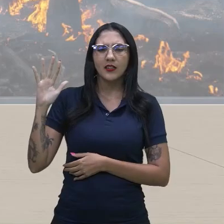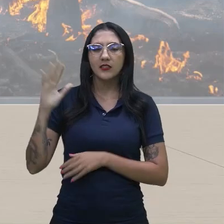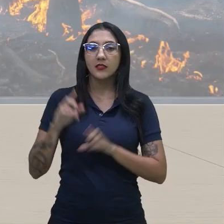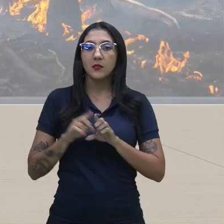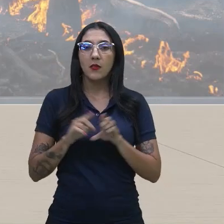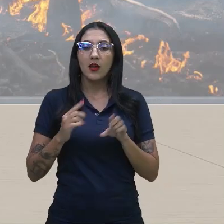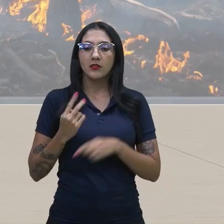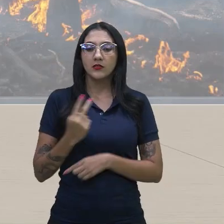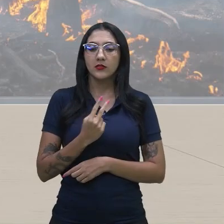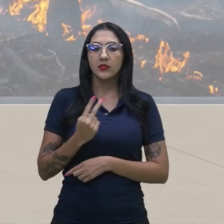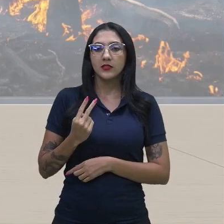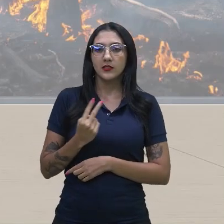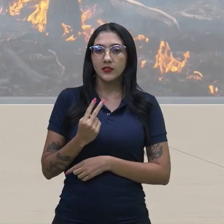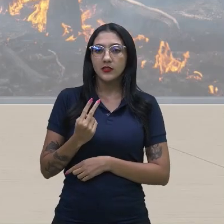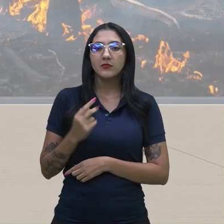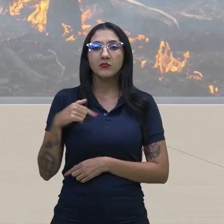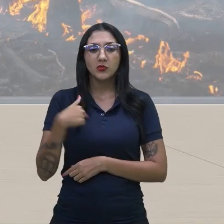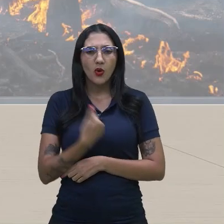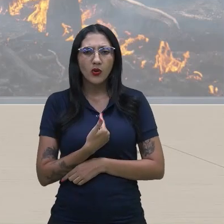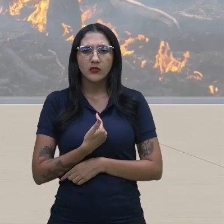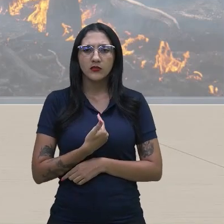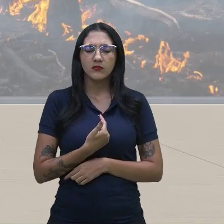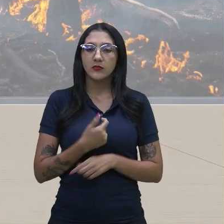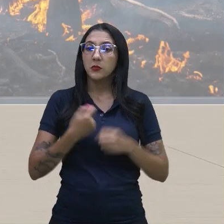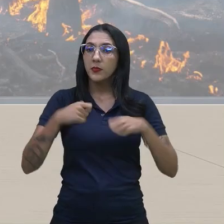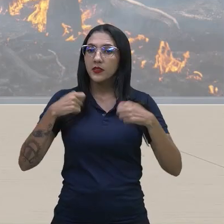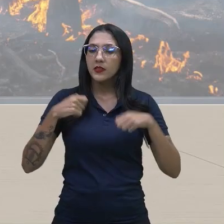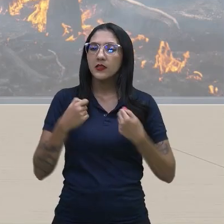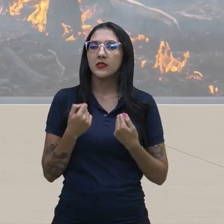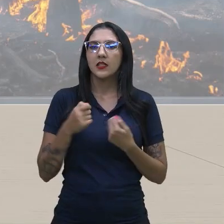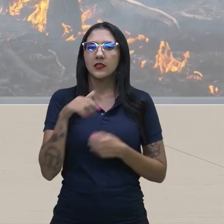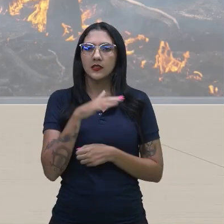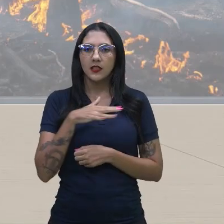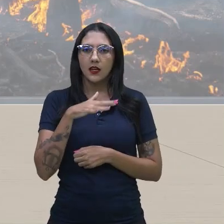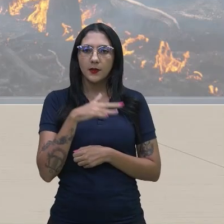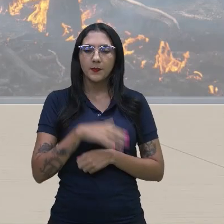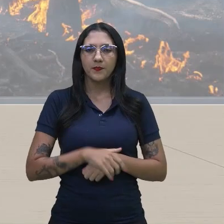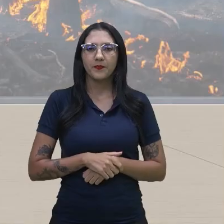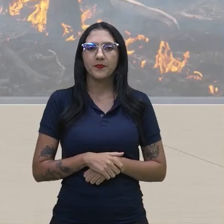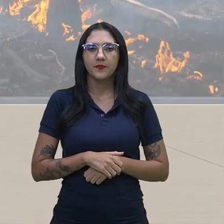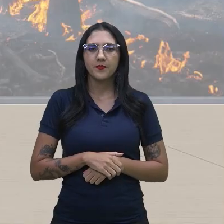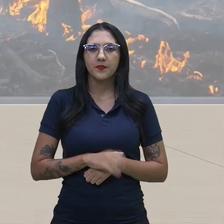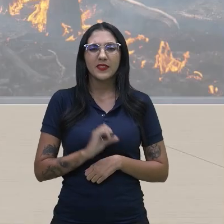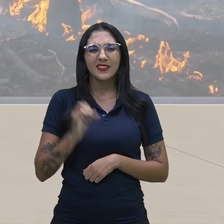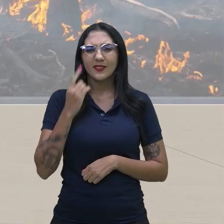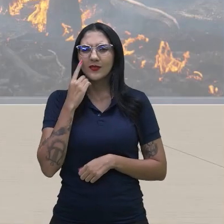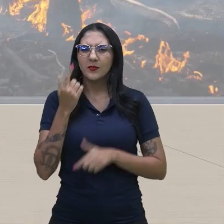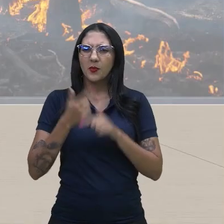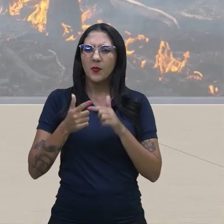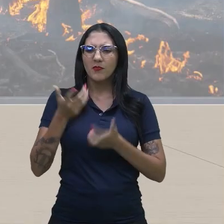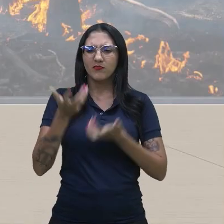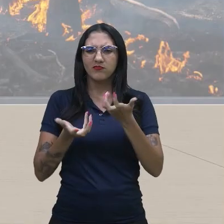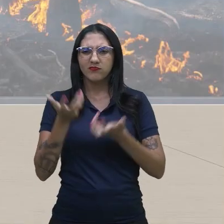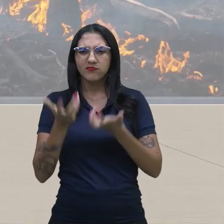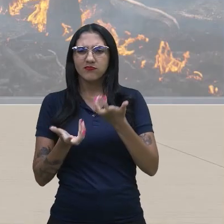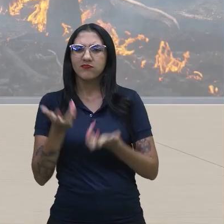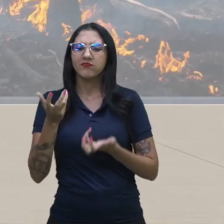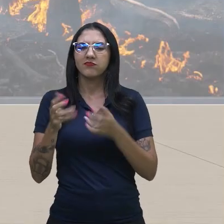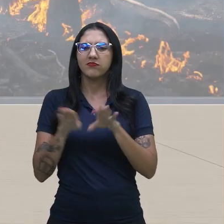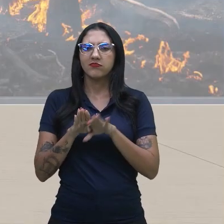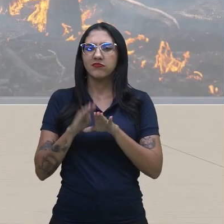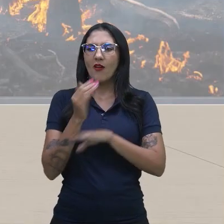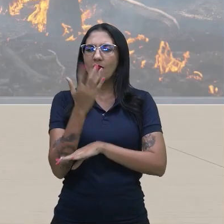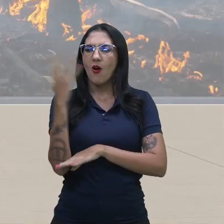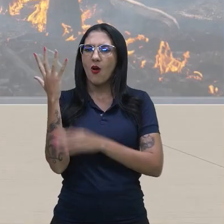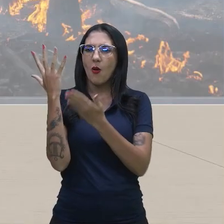que dependemos, né, dessa vegetação. Se a gente tem aqui o problema das queimadas, do desmatamento ilegal, como a gente pontuou ali